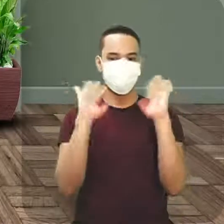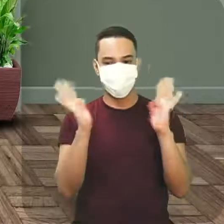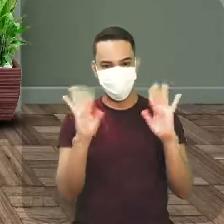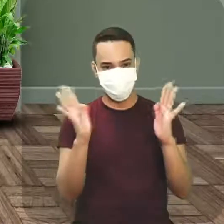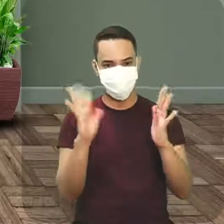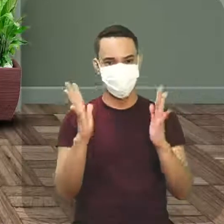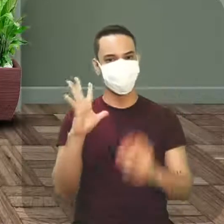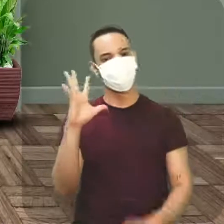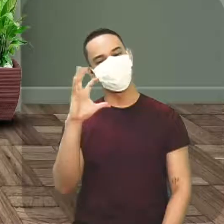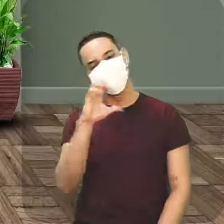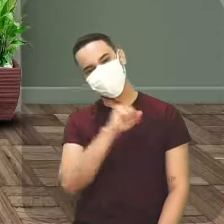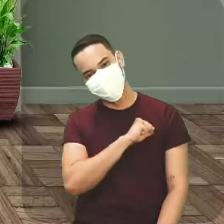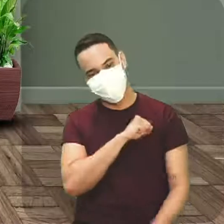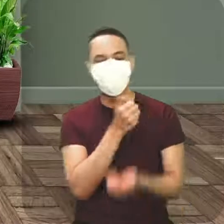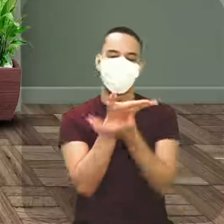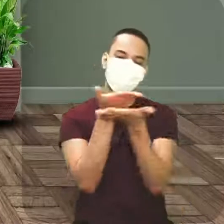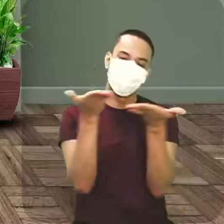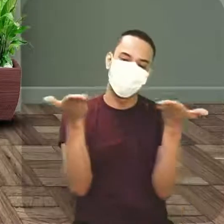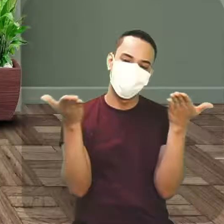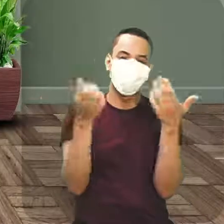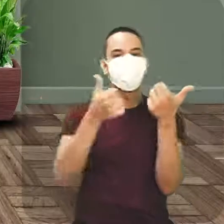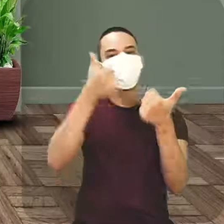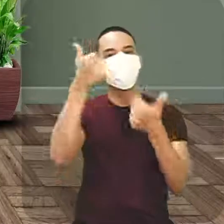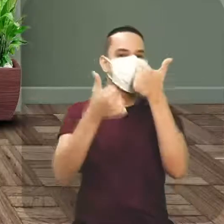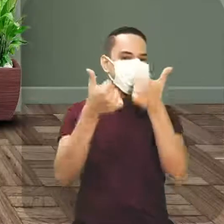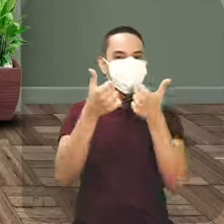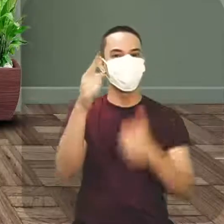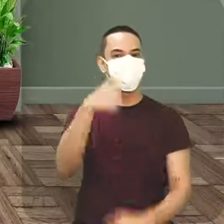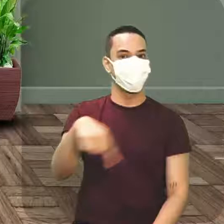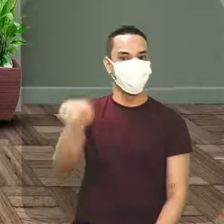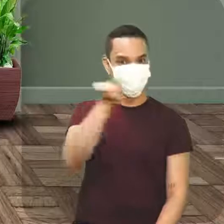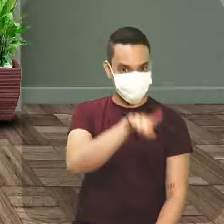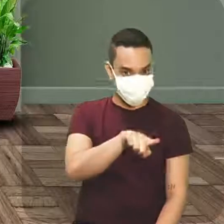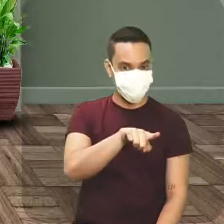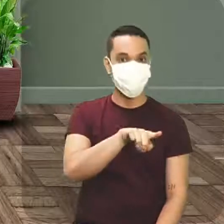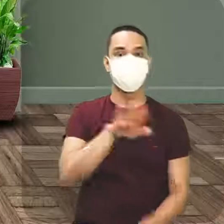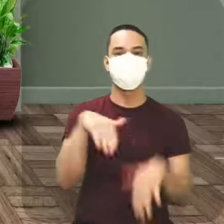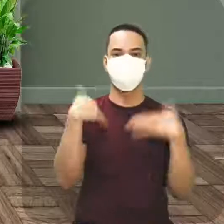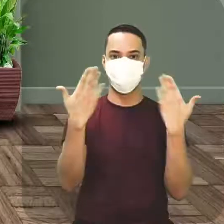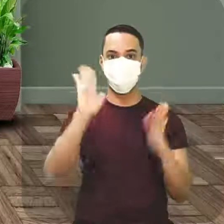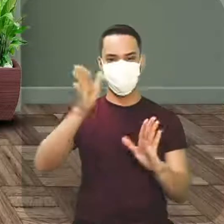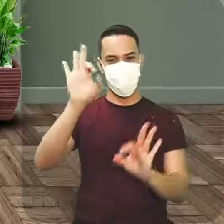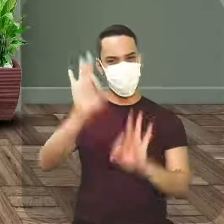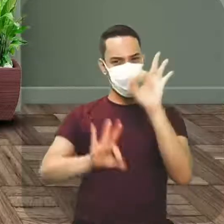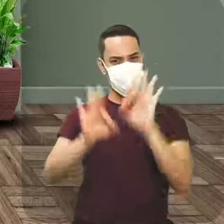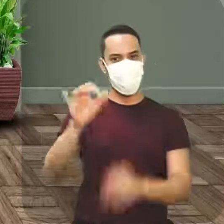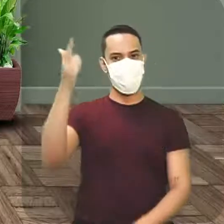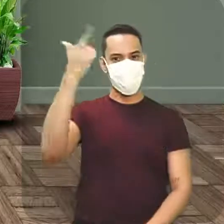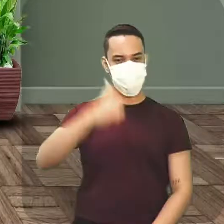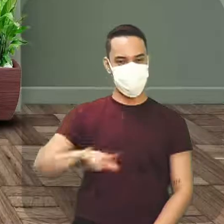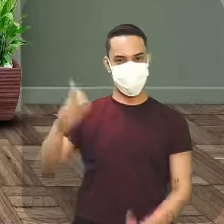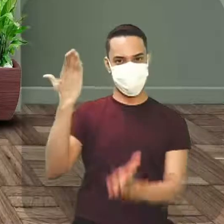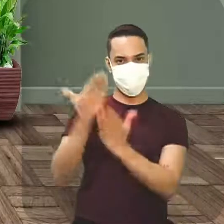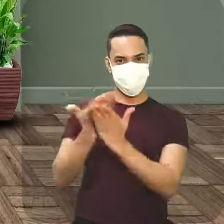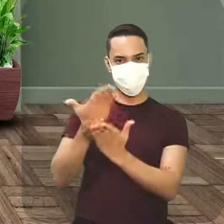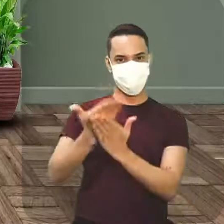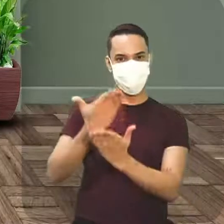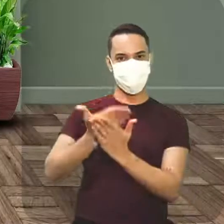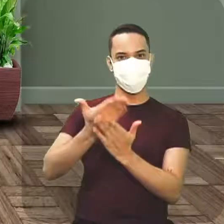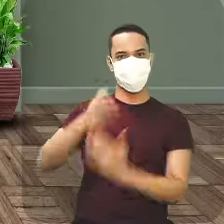Olá, amadinhos! Tudo bem com vocês? Preparado para mais uma aula de